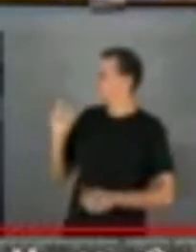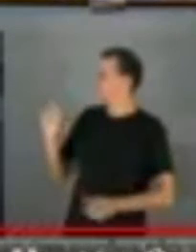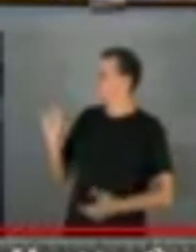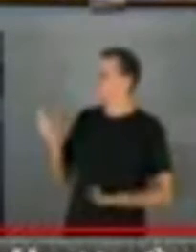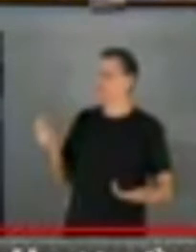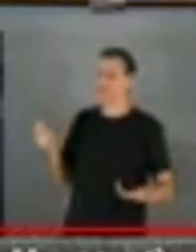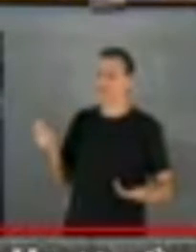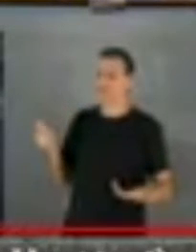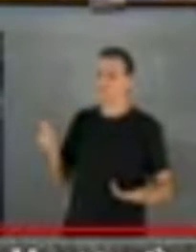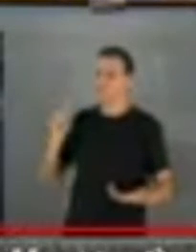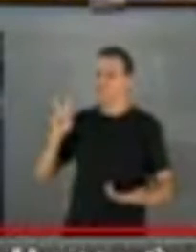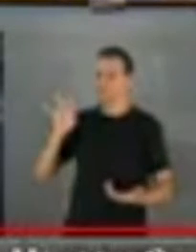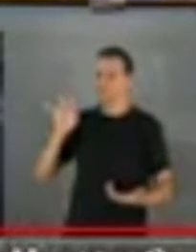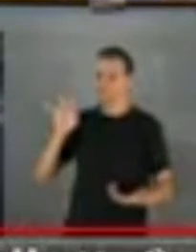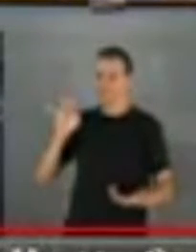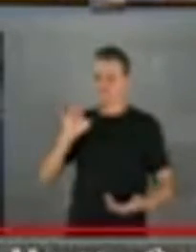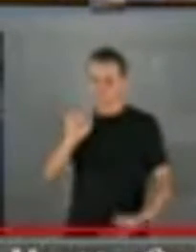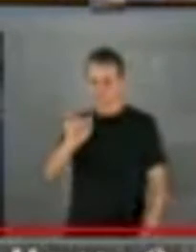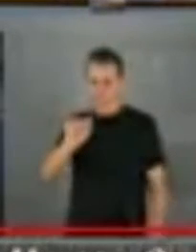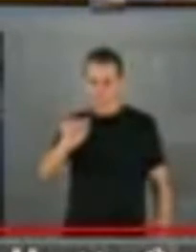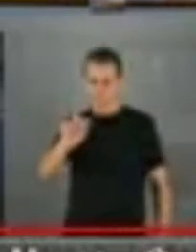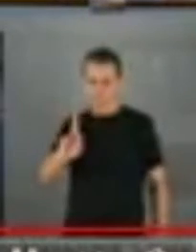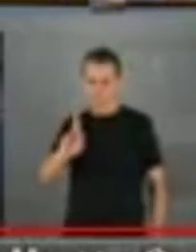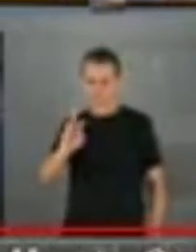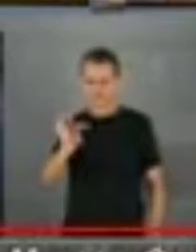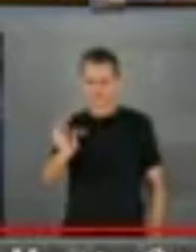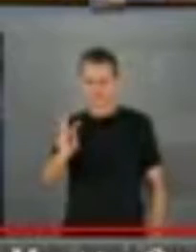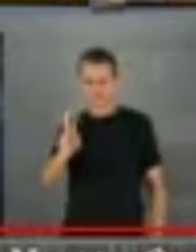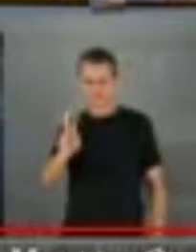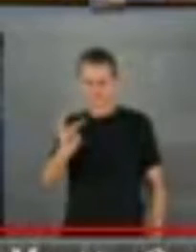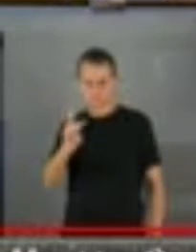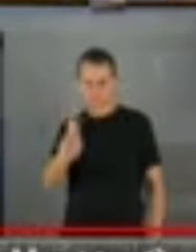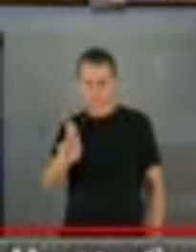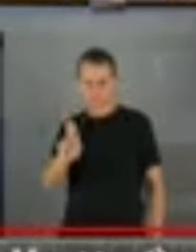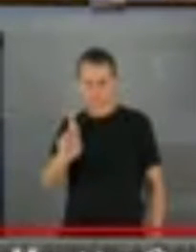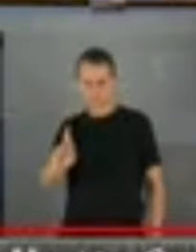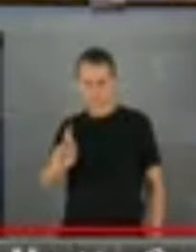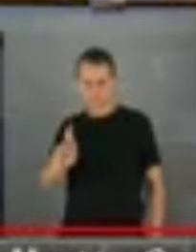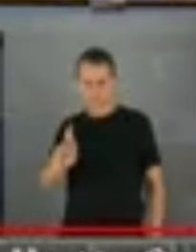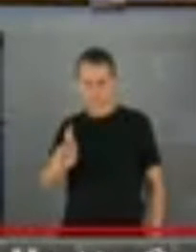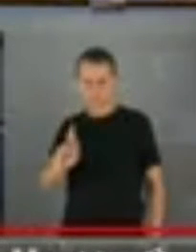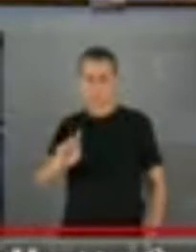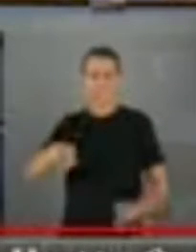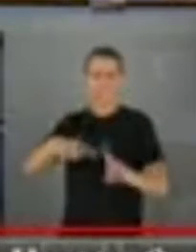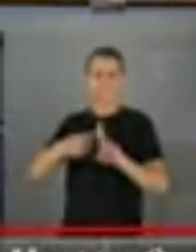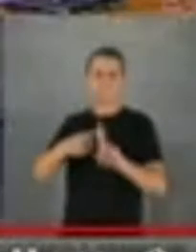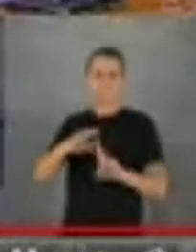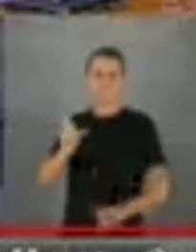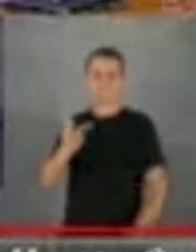Arthur Weintraub, senador Alessandro Vieira e senador Humberto Costa.